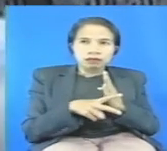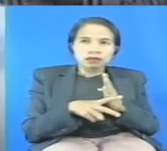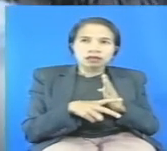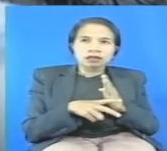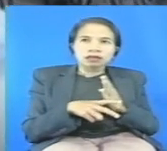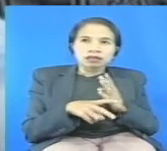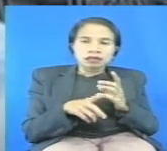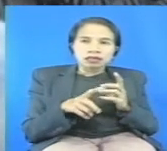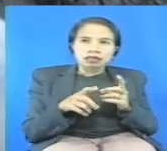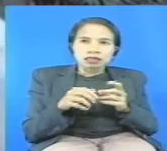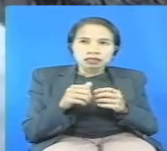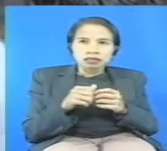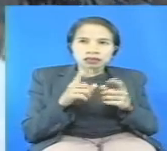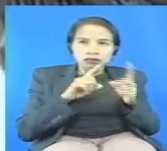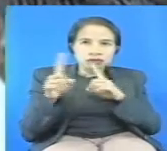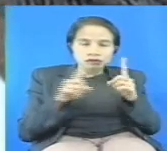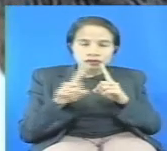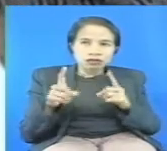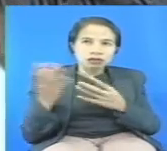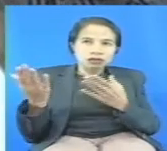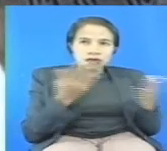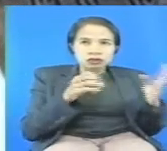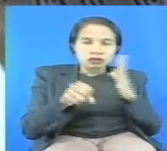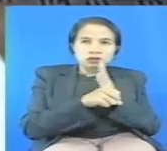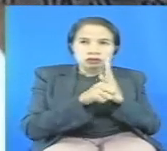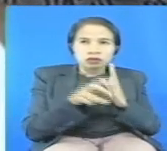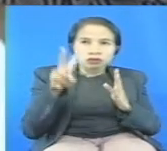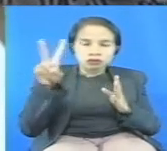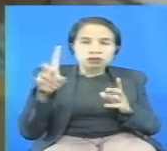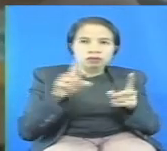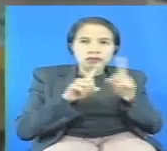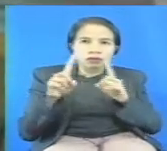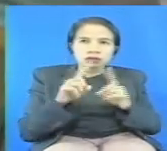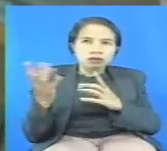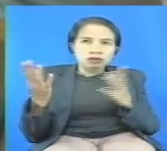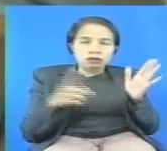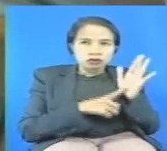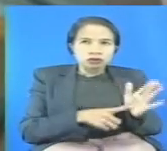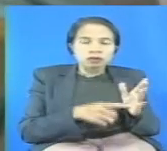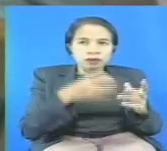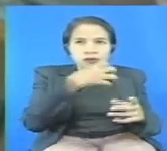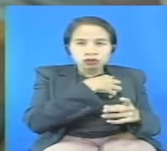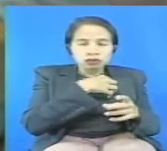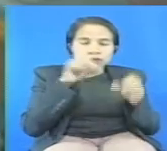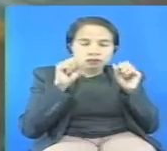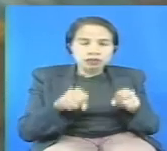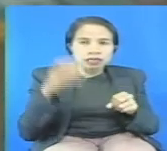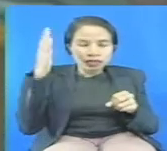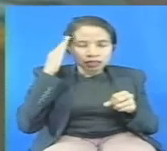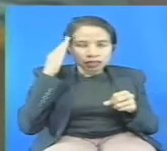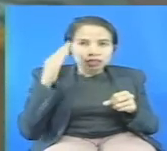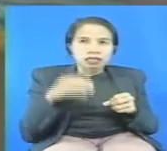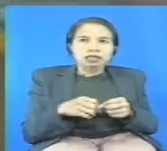Zé Oliveira Hateden, nia lori suspeito na rua né, ba queixa ba polícia, no nebe identifica se nia